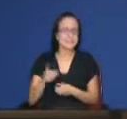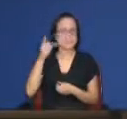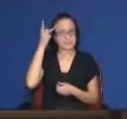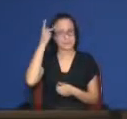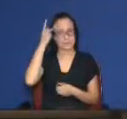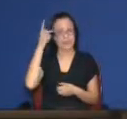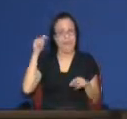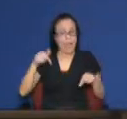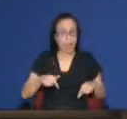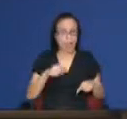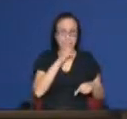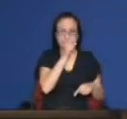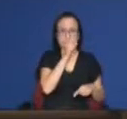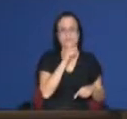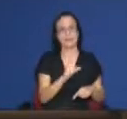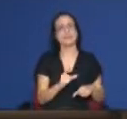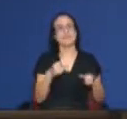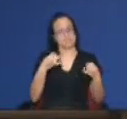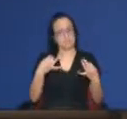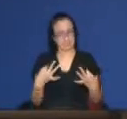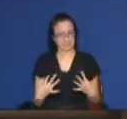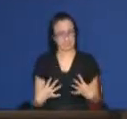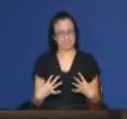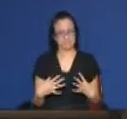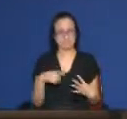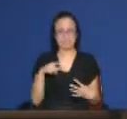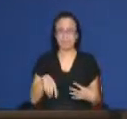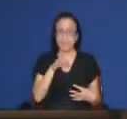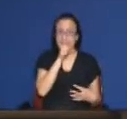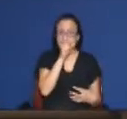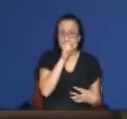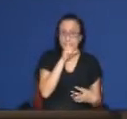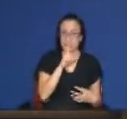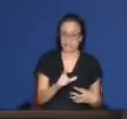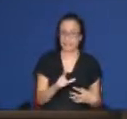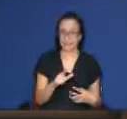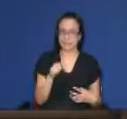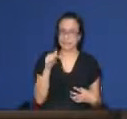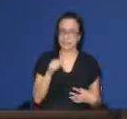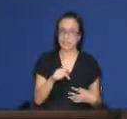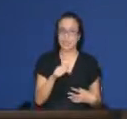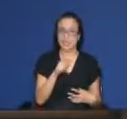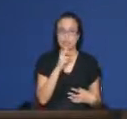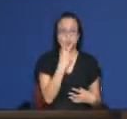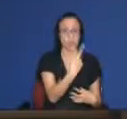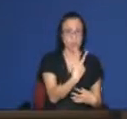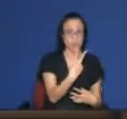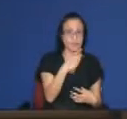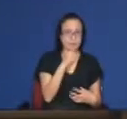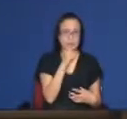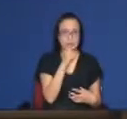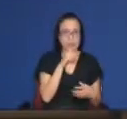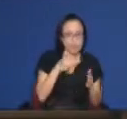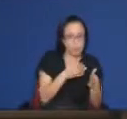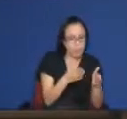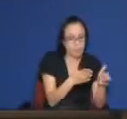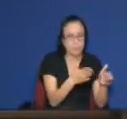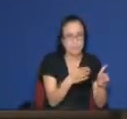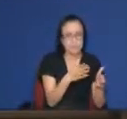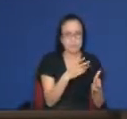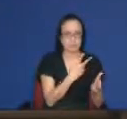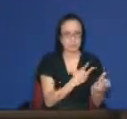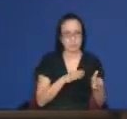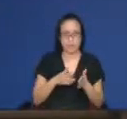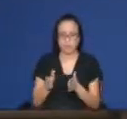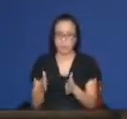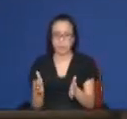Limeira. Como vocês sabem, Limeira é abastecida a partir de 2 mananciais, que é o Rio Jaguari e o Ribeirão Pinhal.